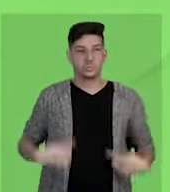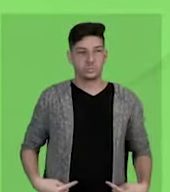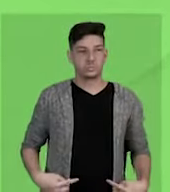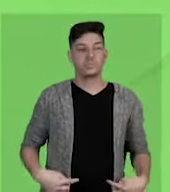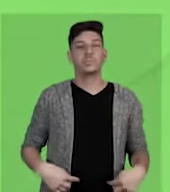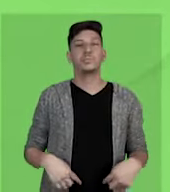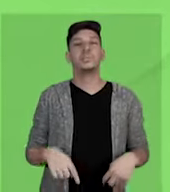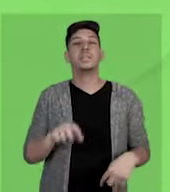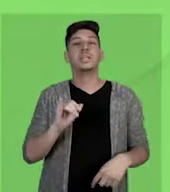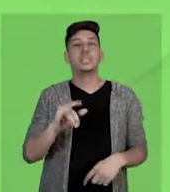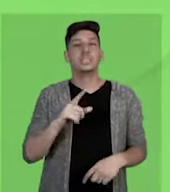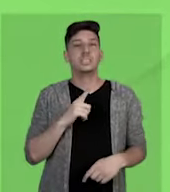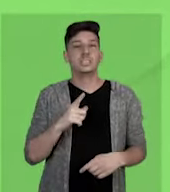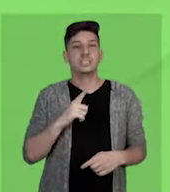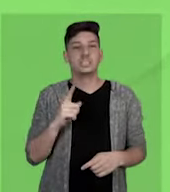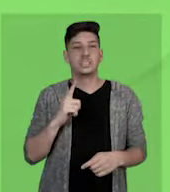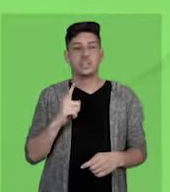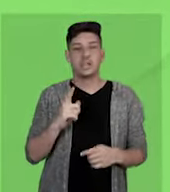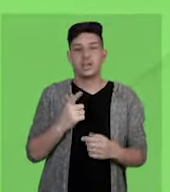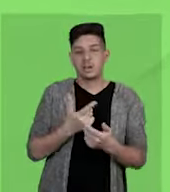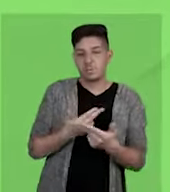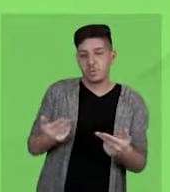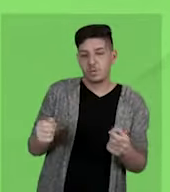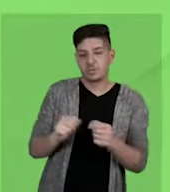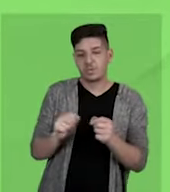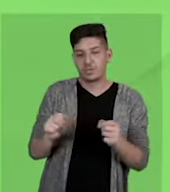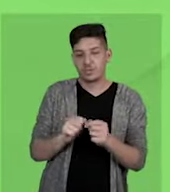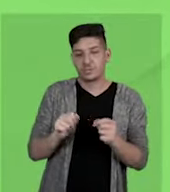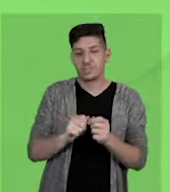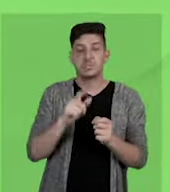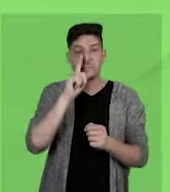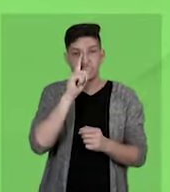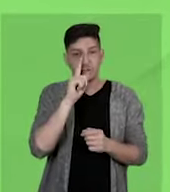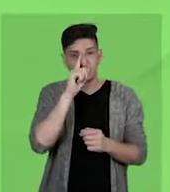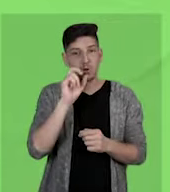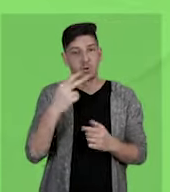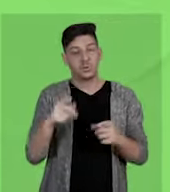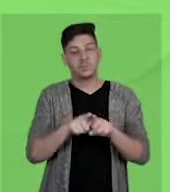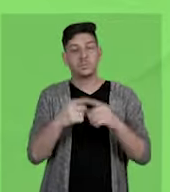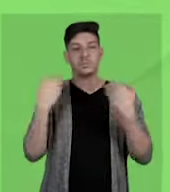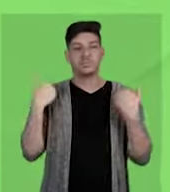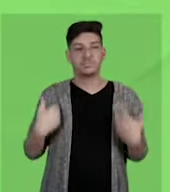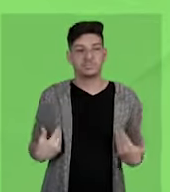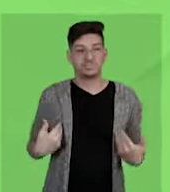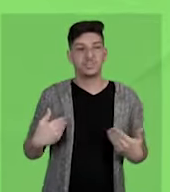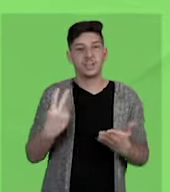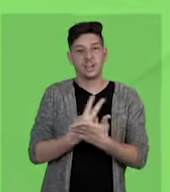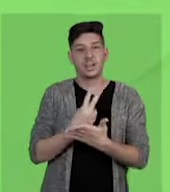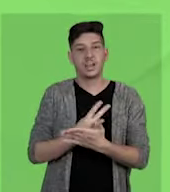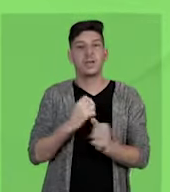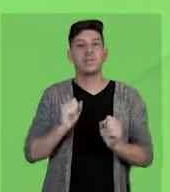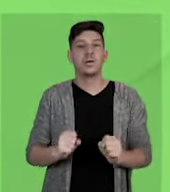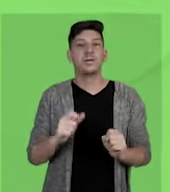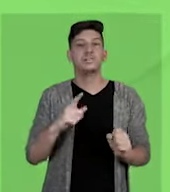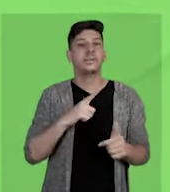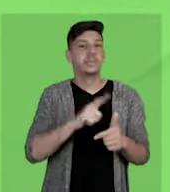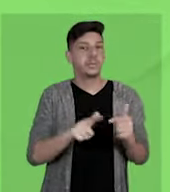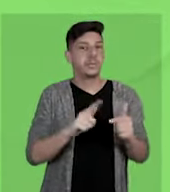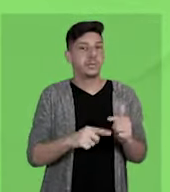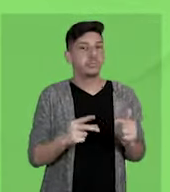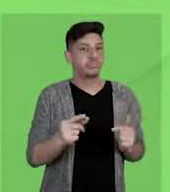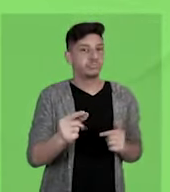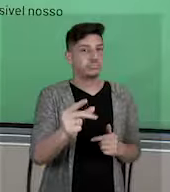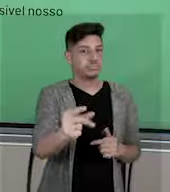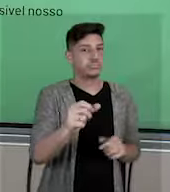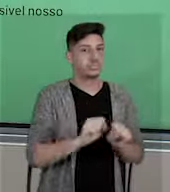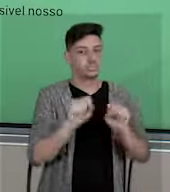Se adotamos atividades de risco sem equipamento de segurança ou mantemos posturas físicas inadequadas, podemos danificar de forma irreversível o nosso sistema